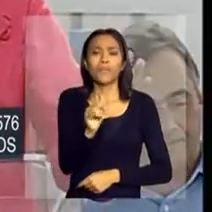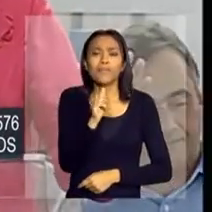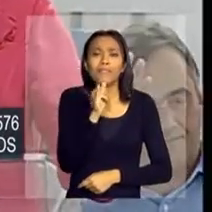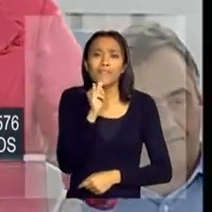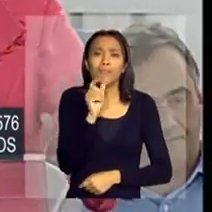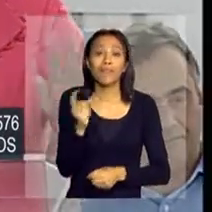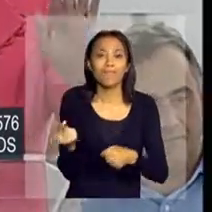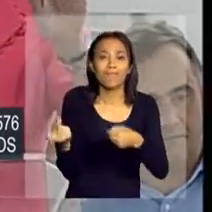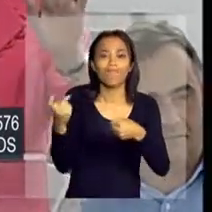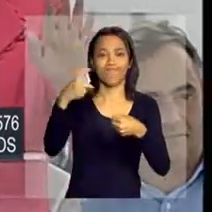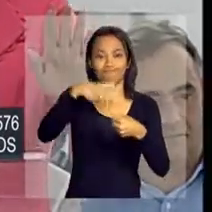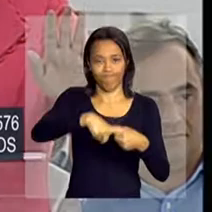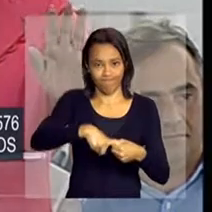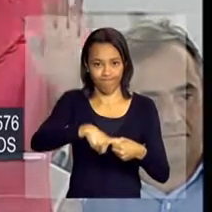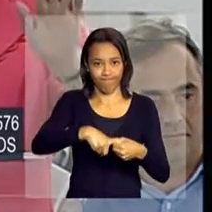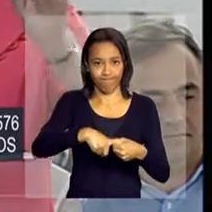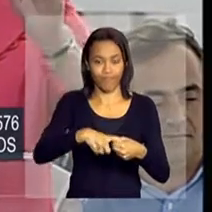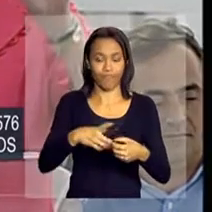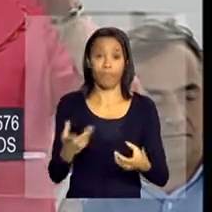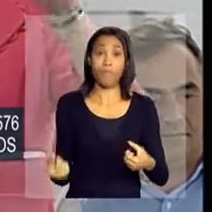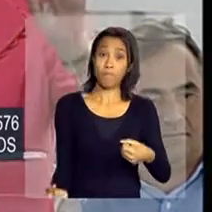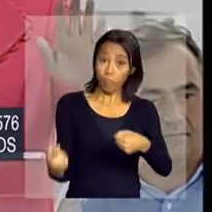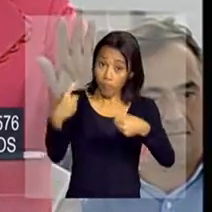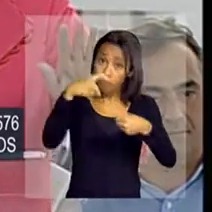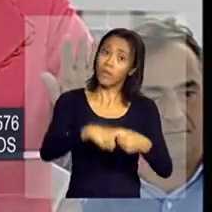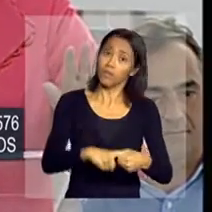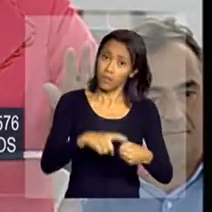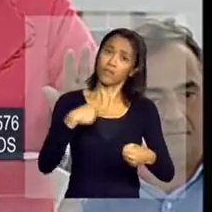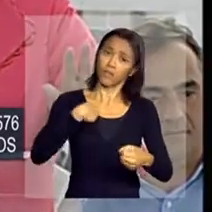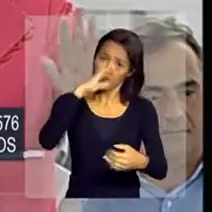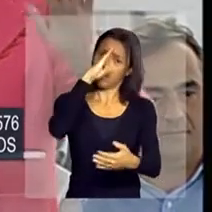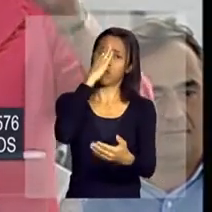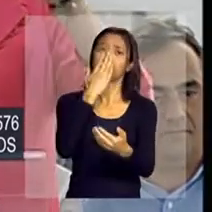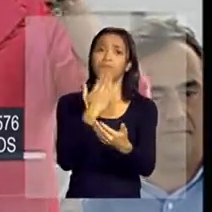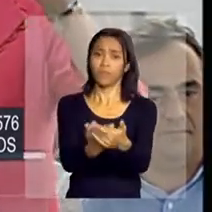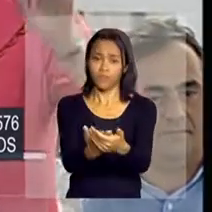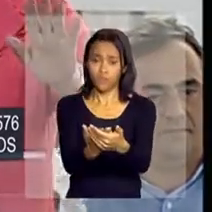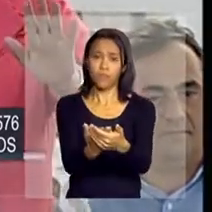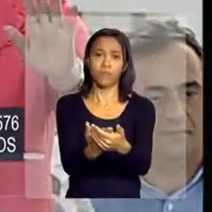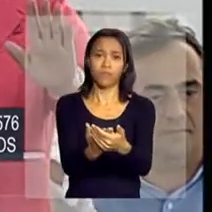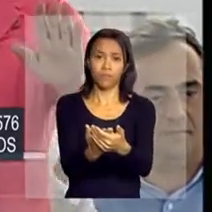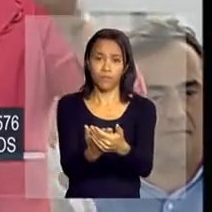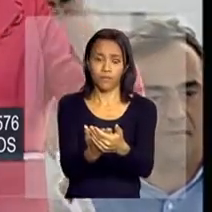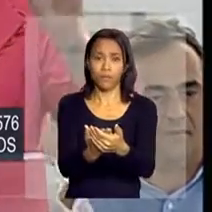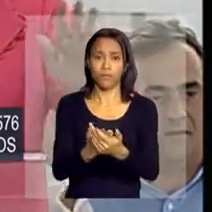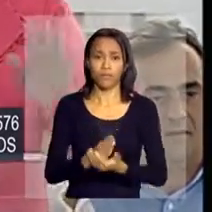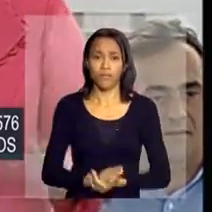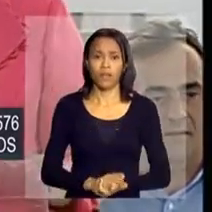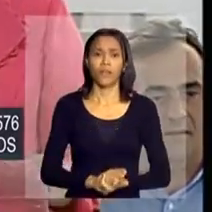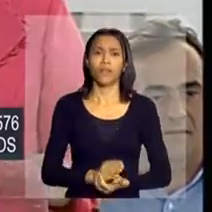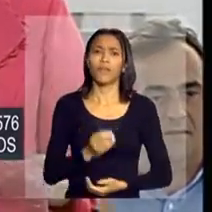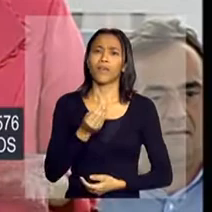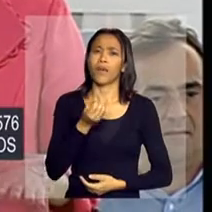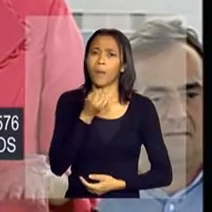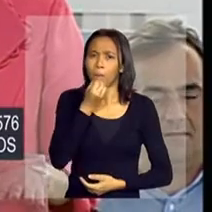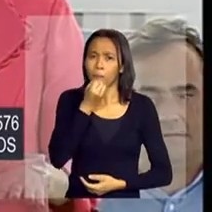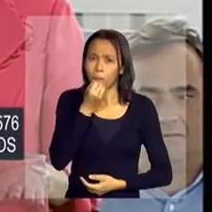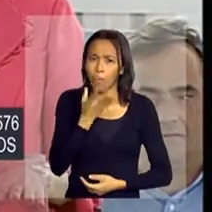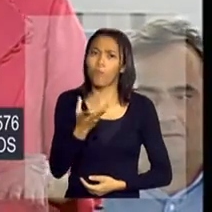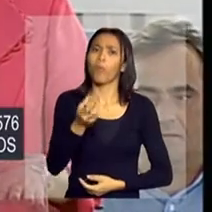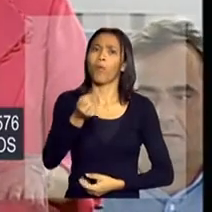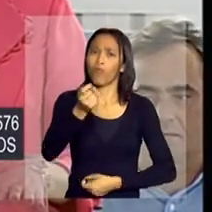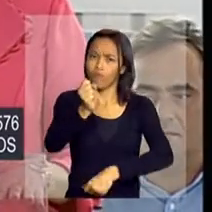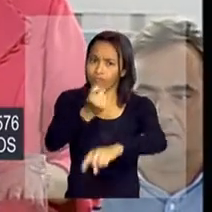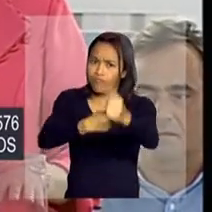parceria. Parceria que eu acredito que será muito bem sucedida.